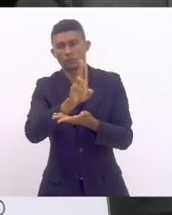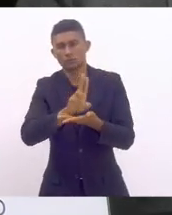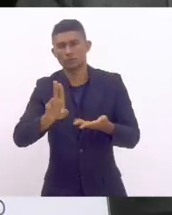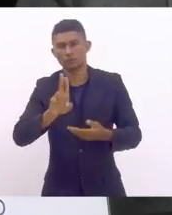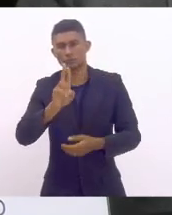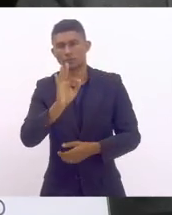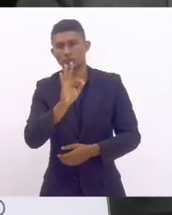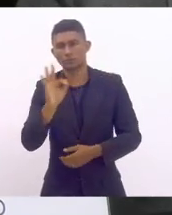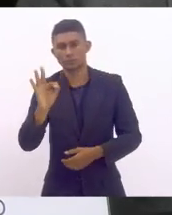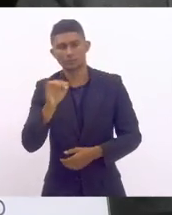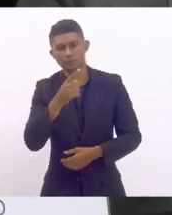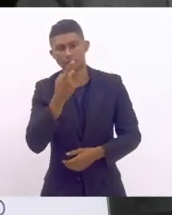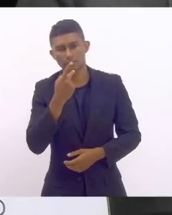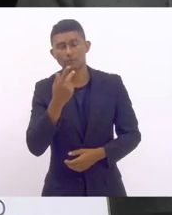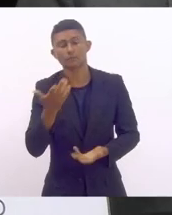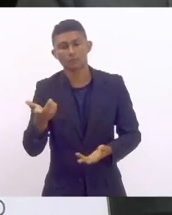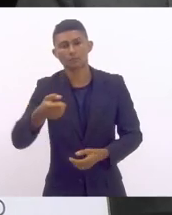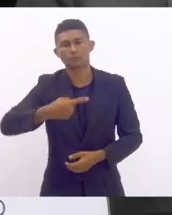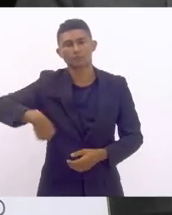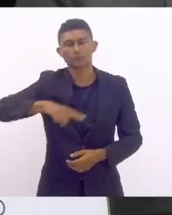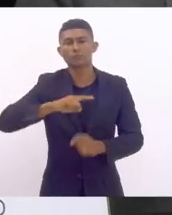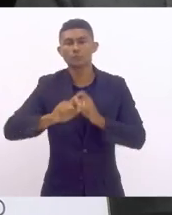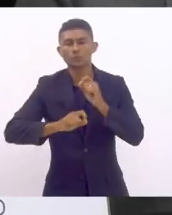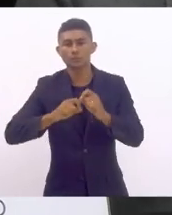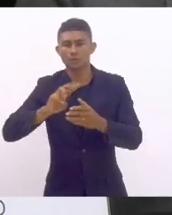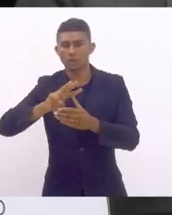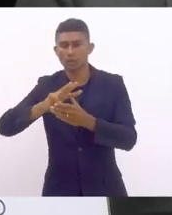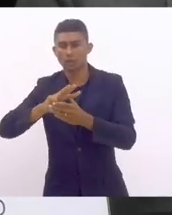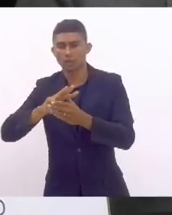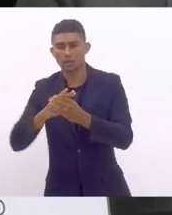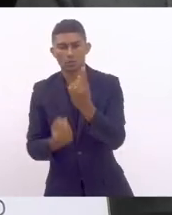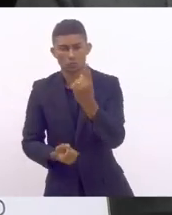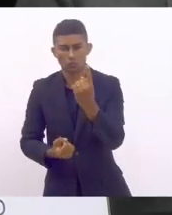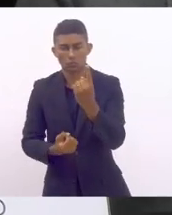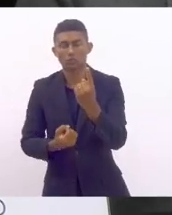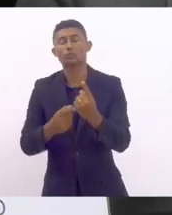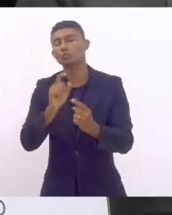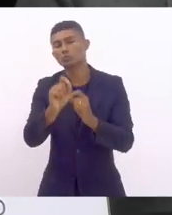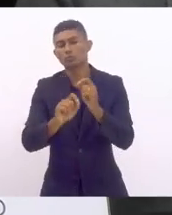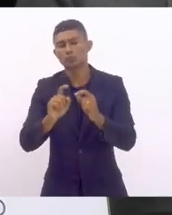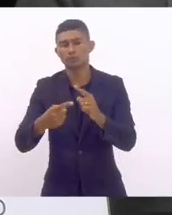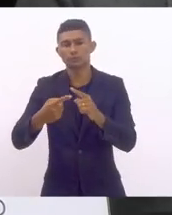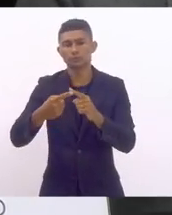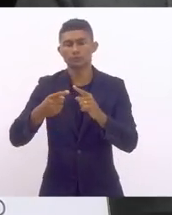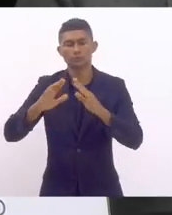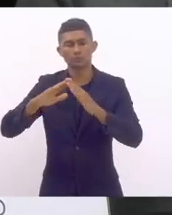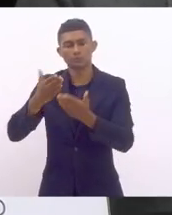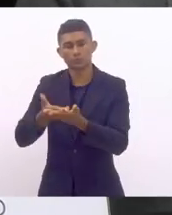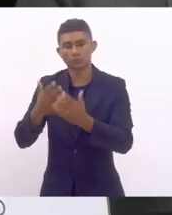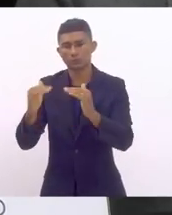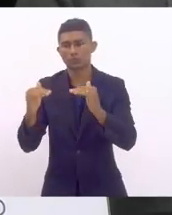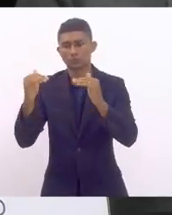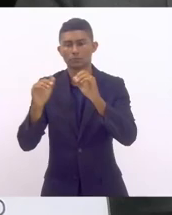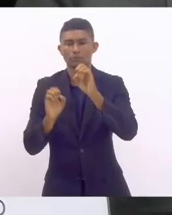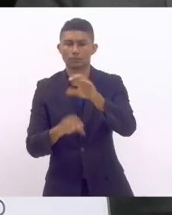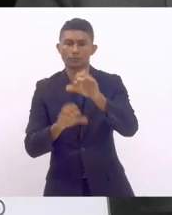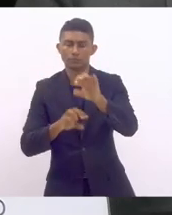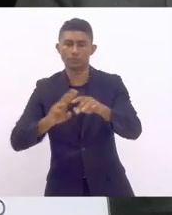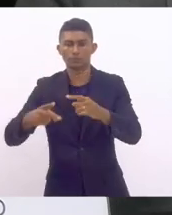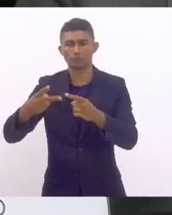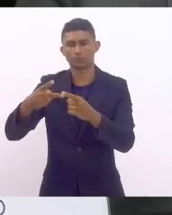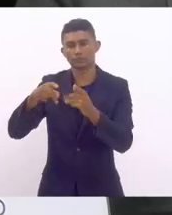Federal Fluminense nós fazemos nós somos três e um né é Escola Superior pesquisa